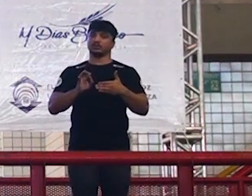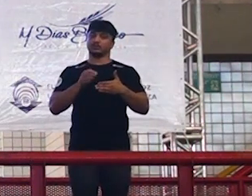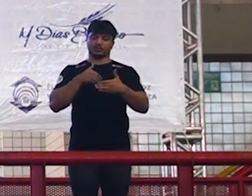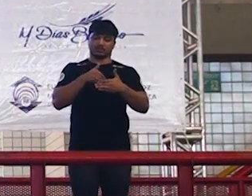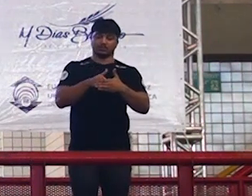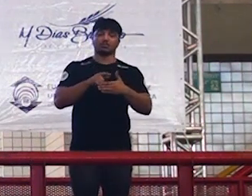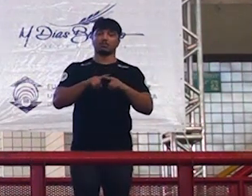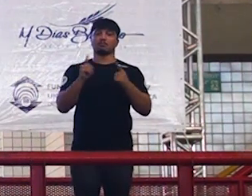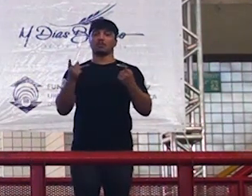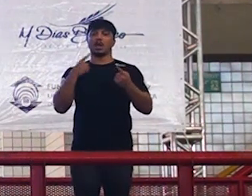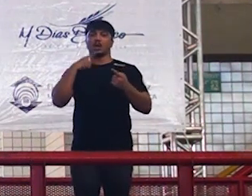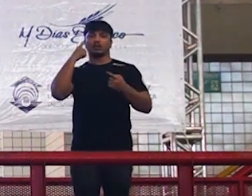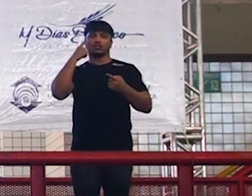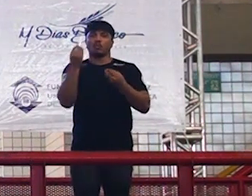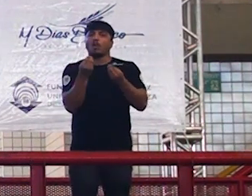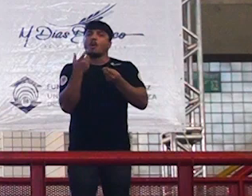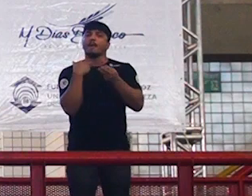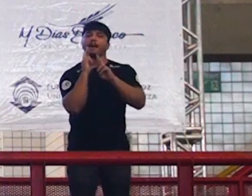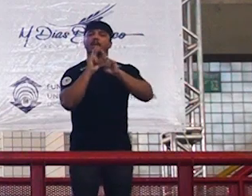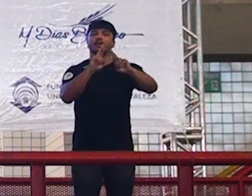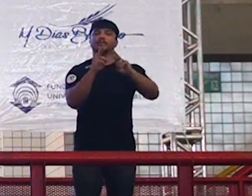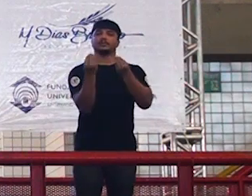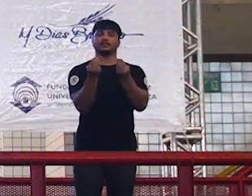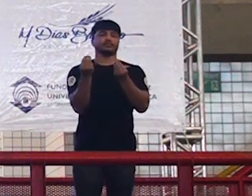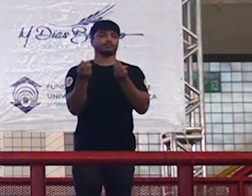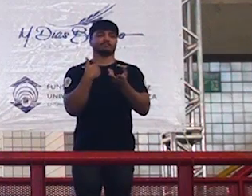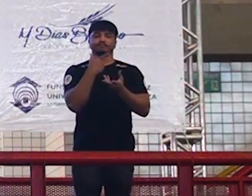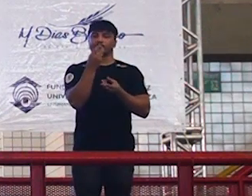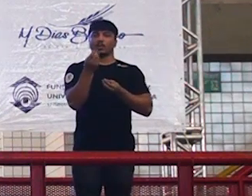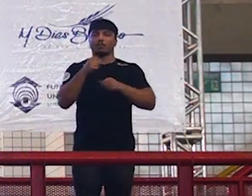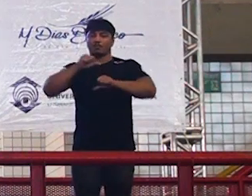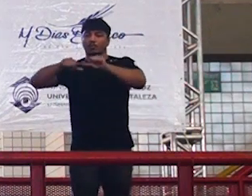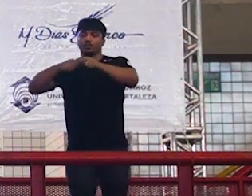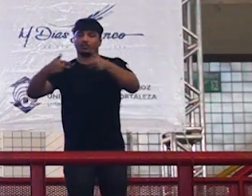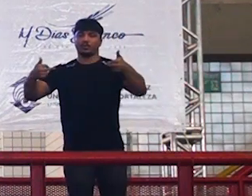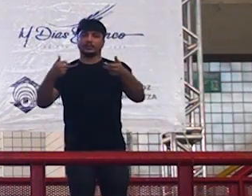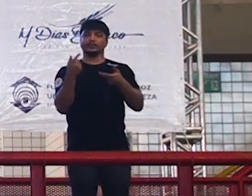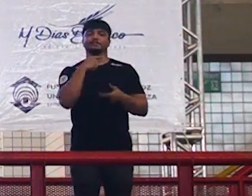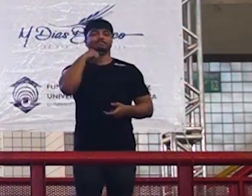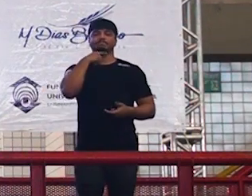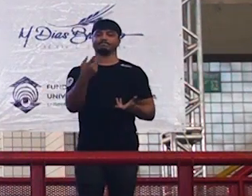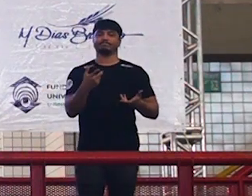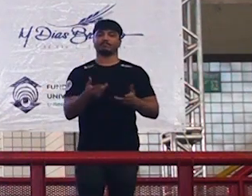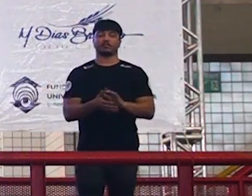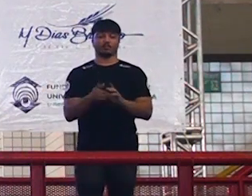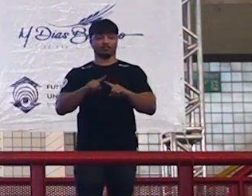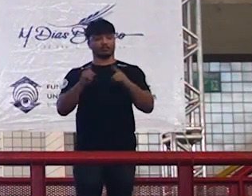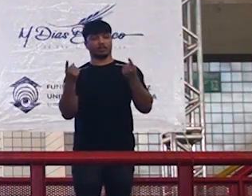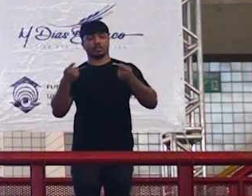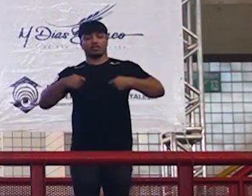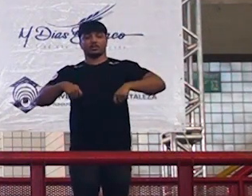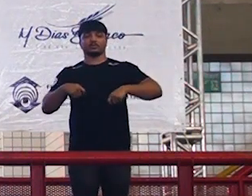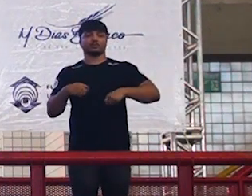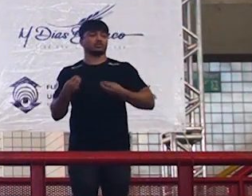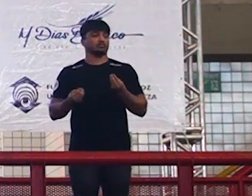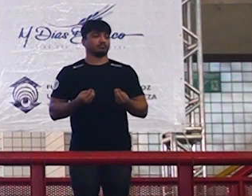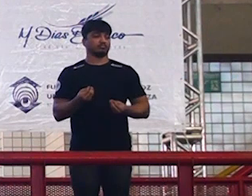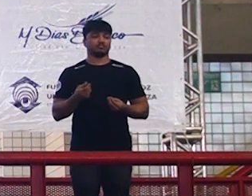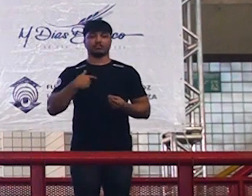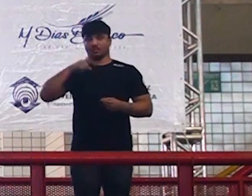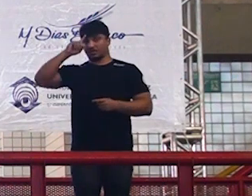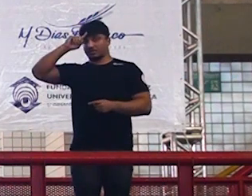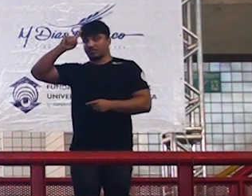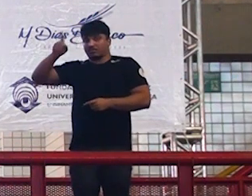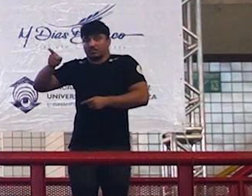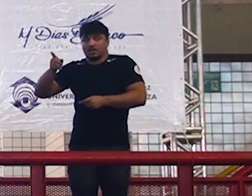em cima mesmo para a gente dar um feedback, um retorno dizendo o que é que mudou. Mas fazer o quê? Quem manda